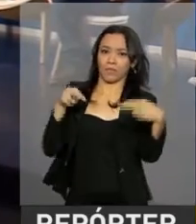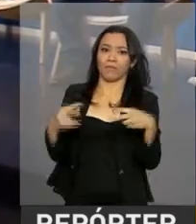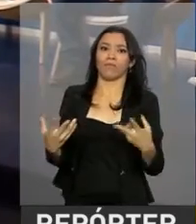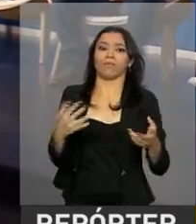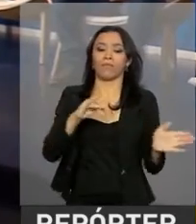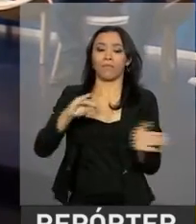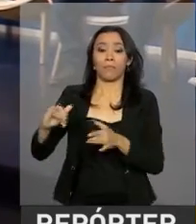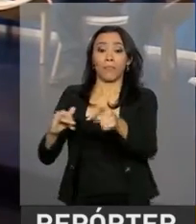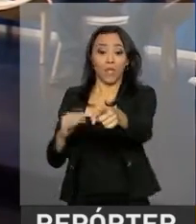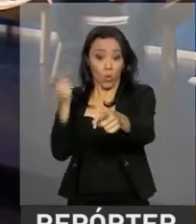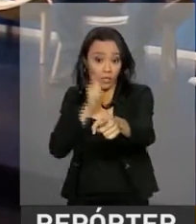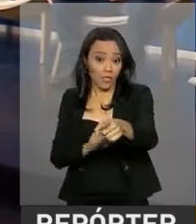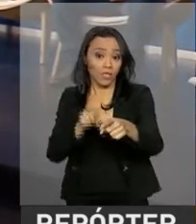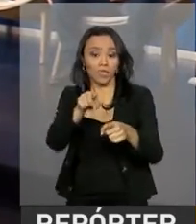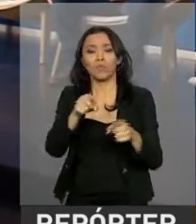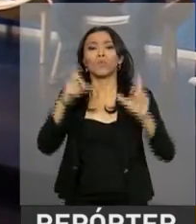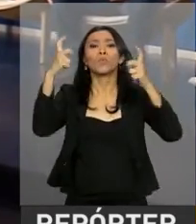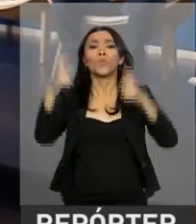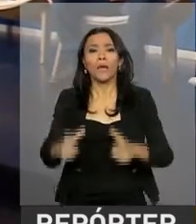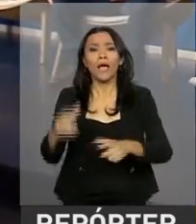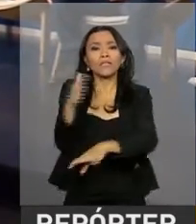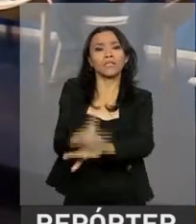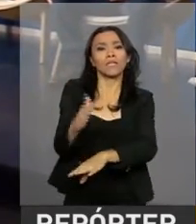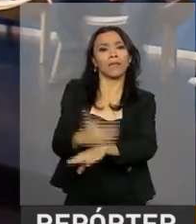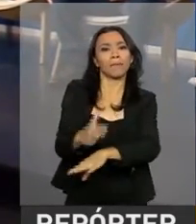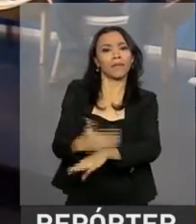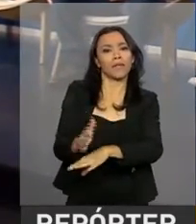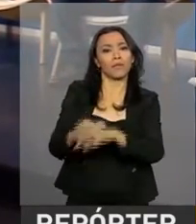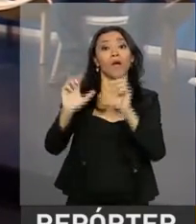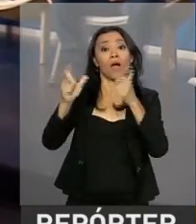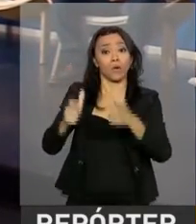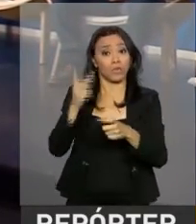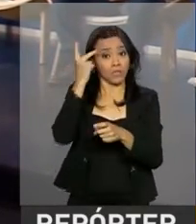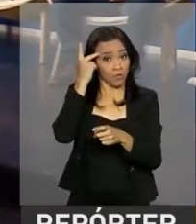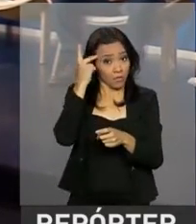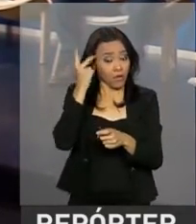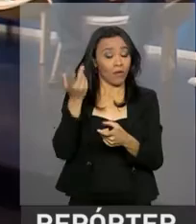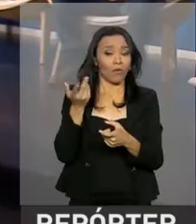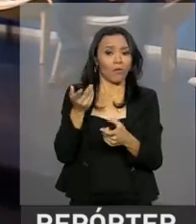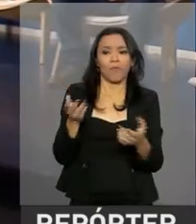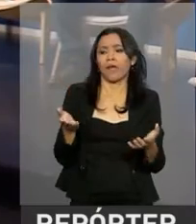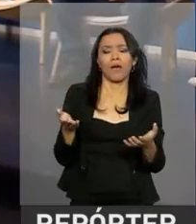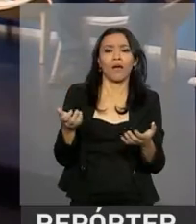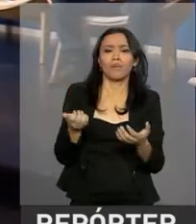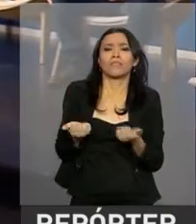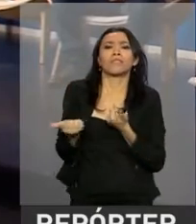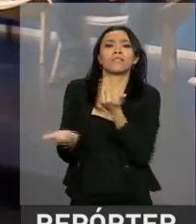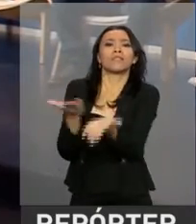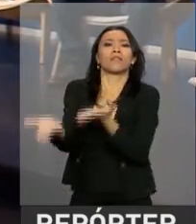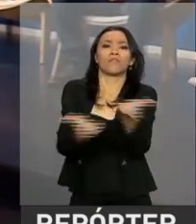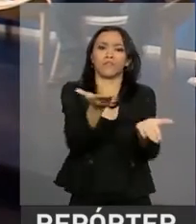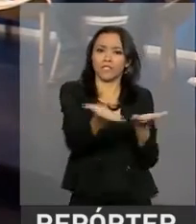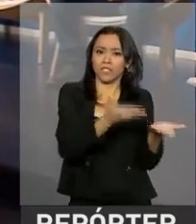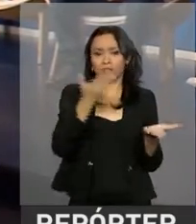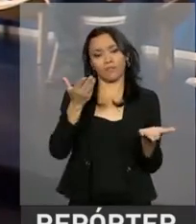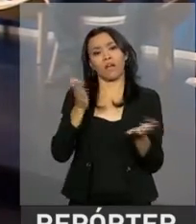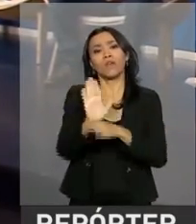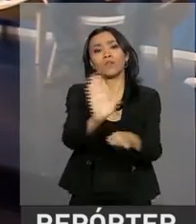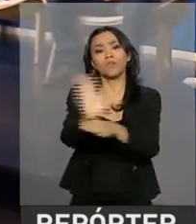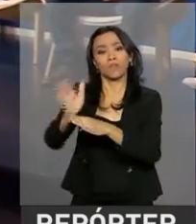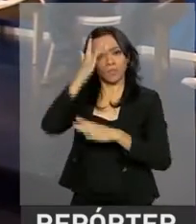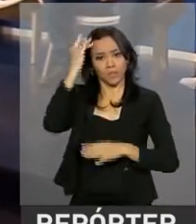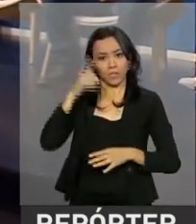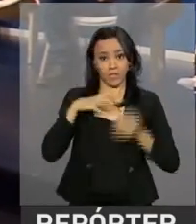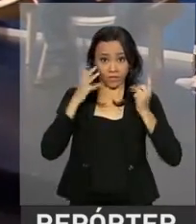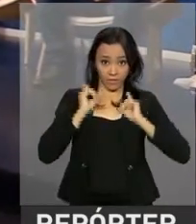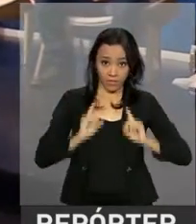muito importantes. Um é o Centro de Treinamento de São Paulo, ou seja, a gente consegue prestar mais serviço para a nossa comunidade de pessoas com deficiência que estão